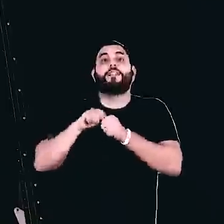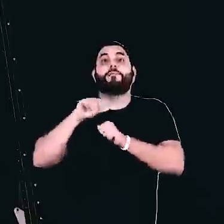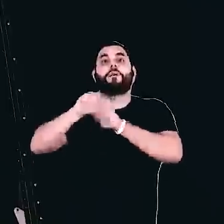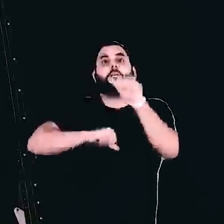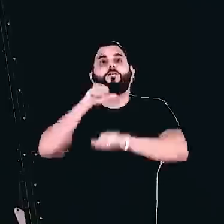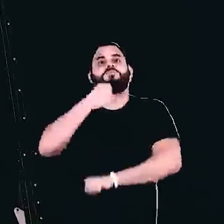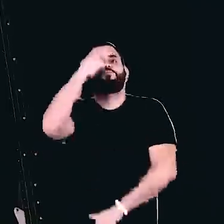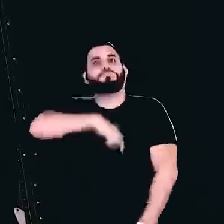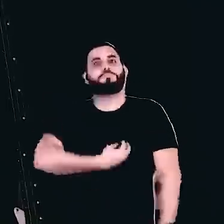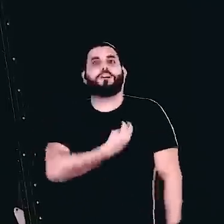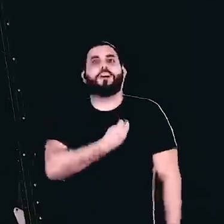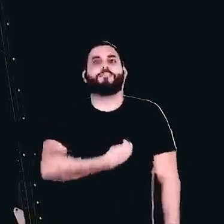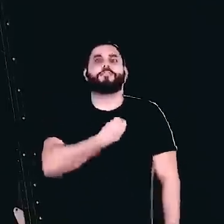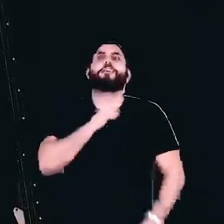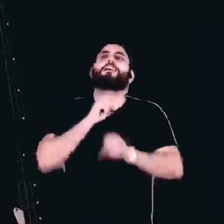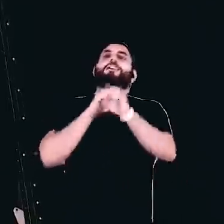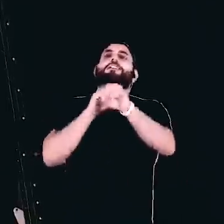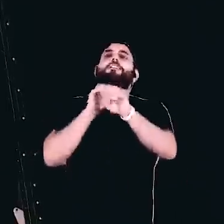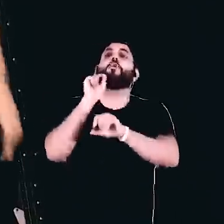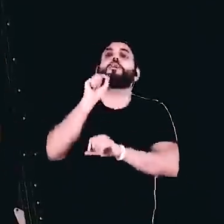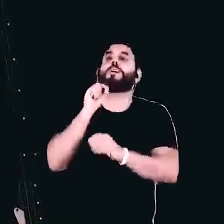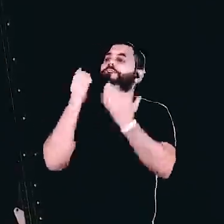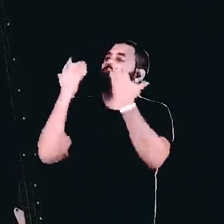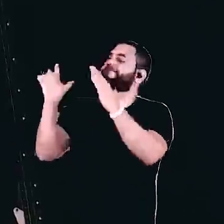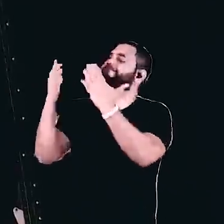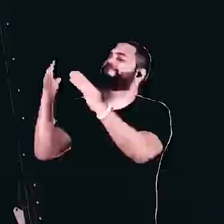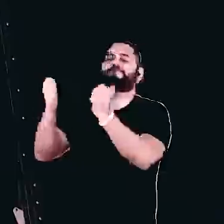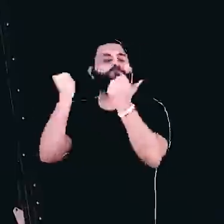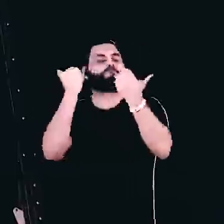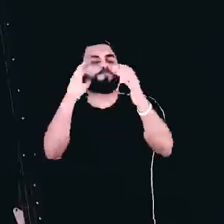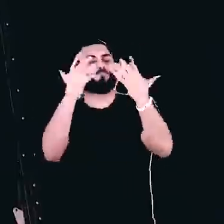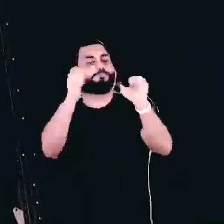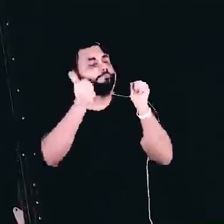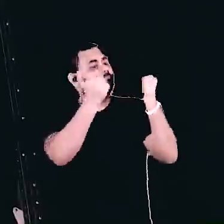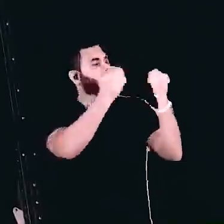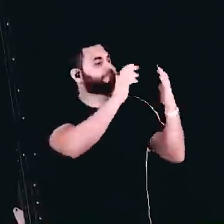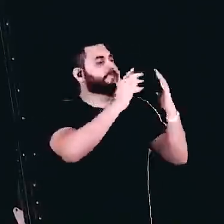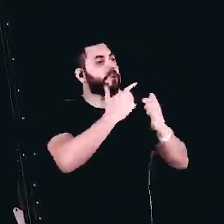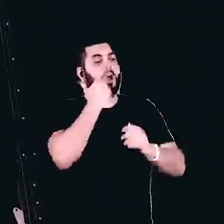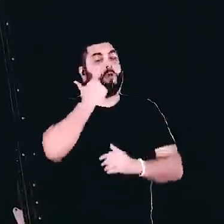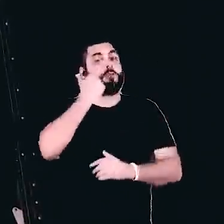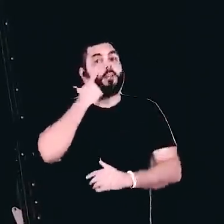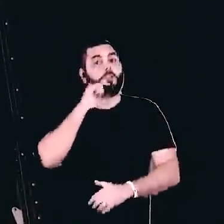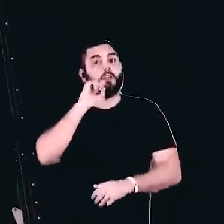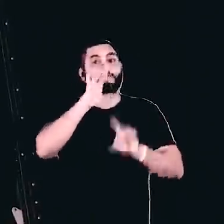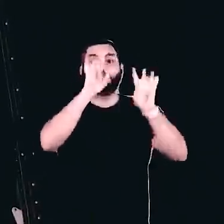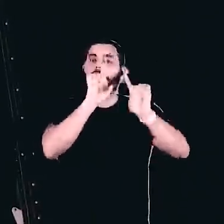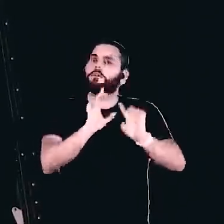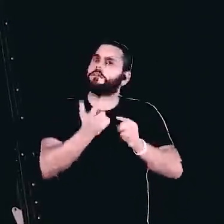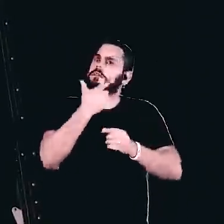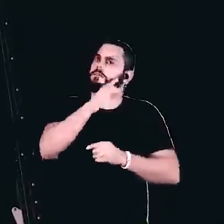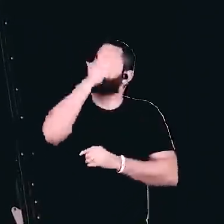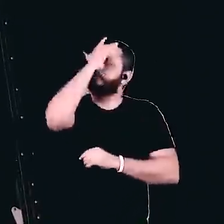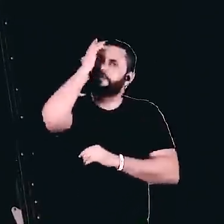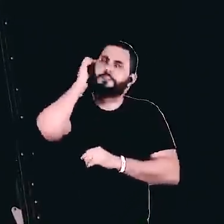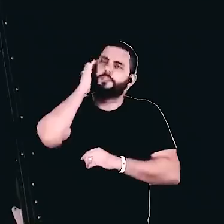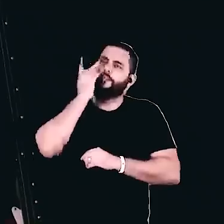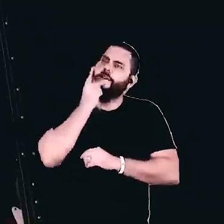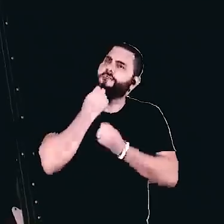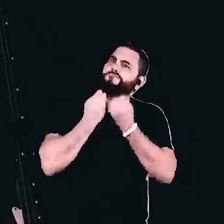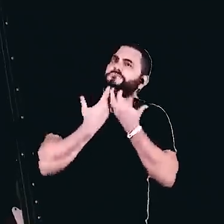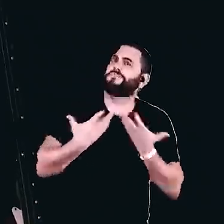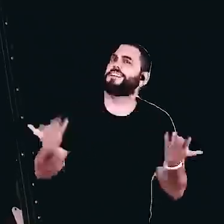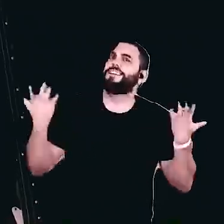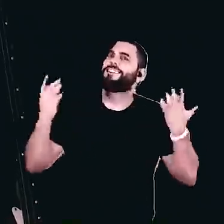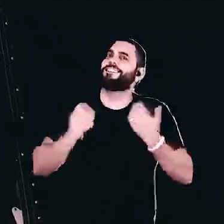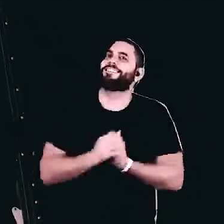mudou a vida da gente. Ela nos ensinou a elogiarmos as pessoas, a enxergarmos o ouro da pessoa, a tratarmos bem,